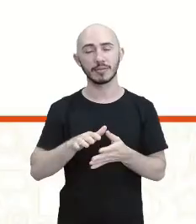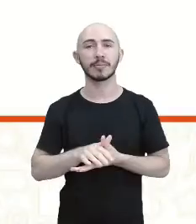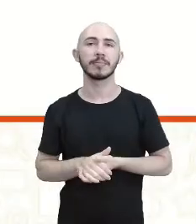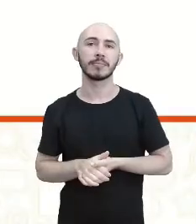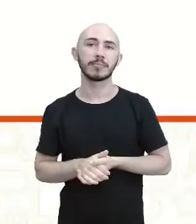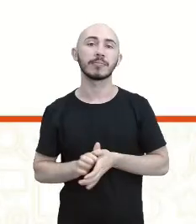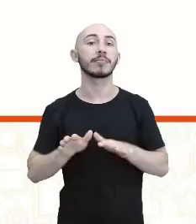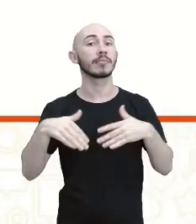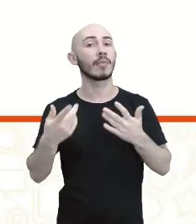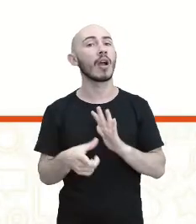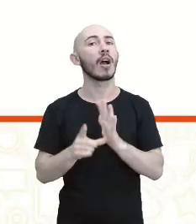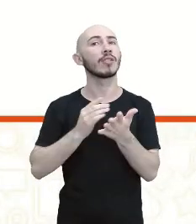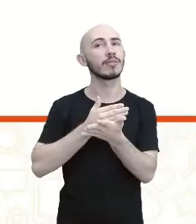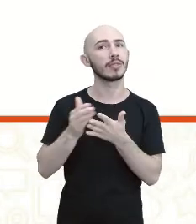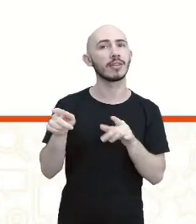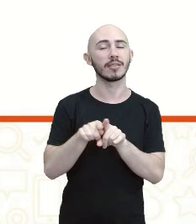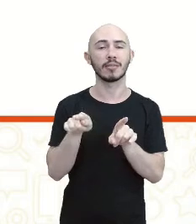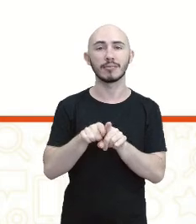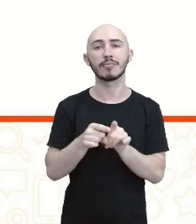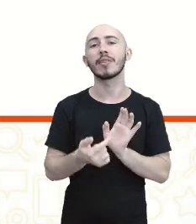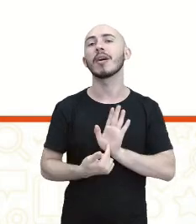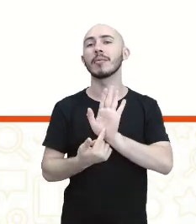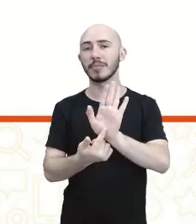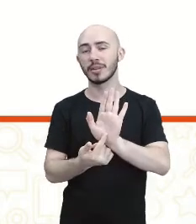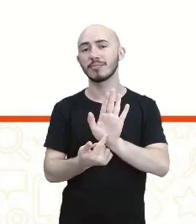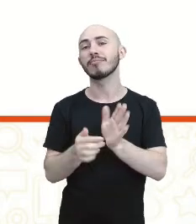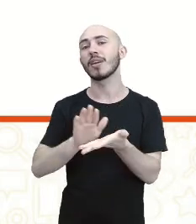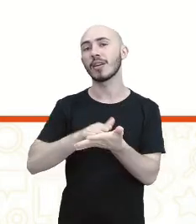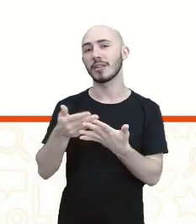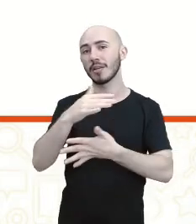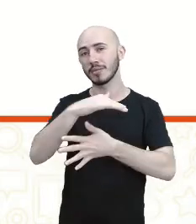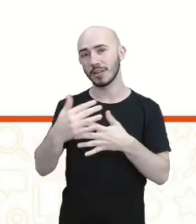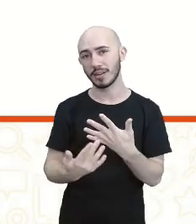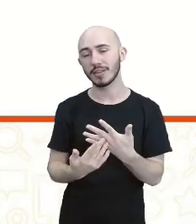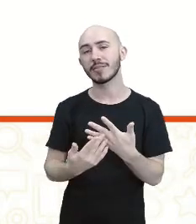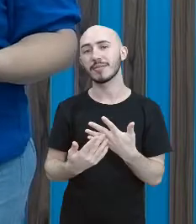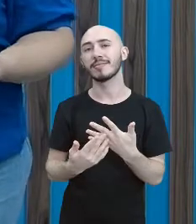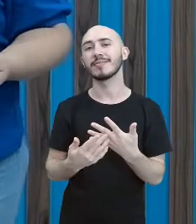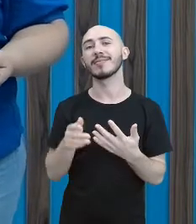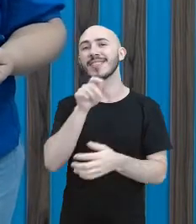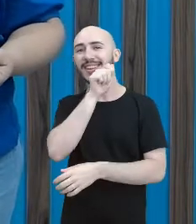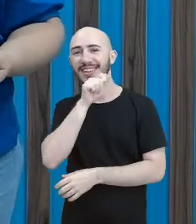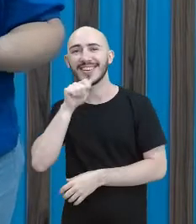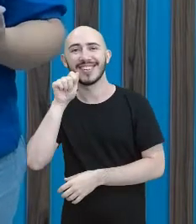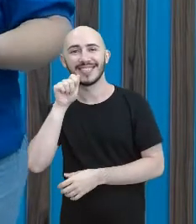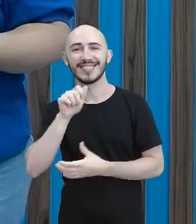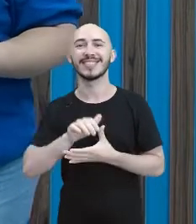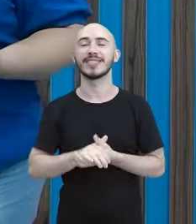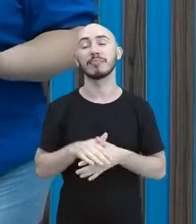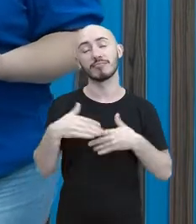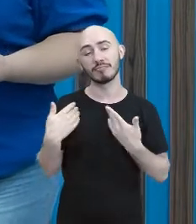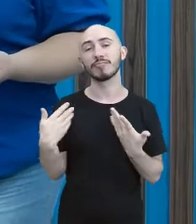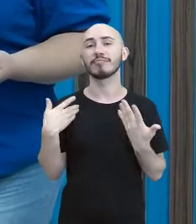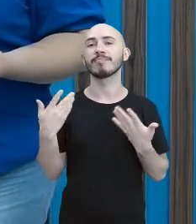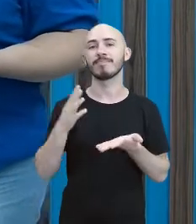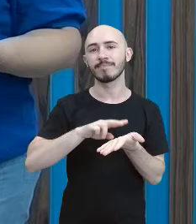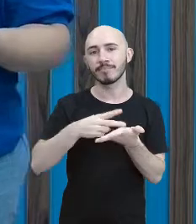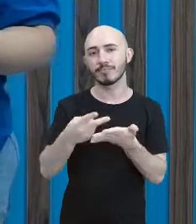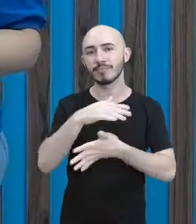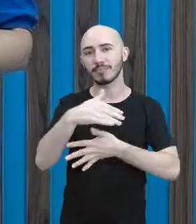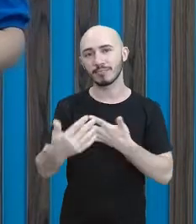Bom, antes de começar também eu queria apresentar o nosso intérprete de Libras, que está aqui fazendo essa